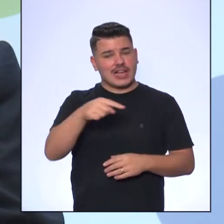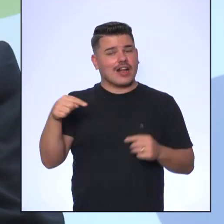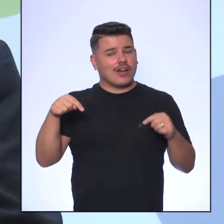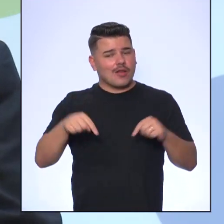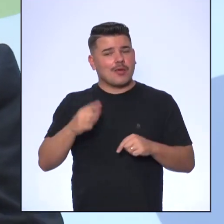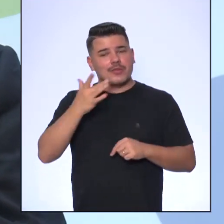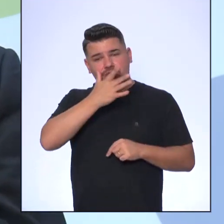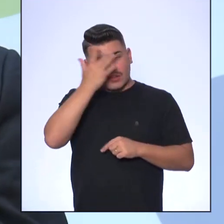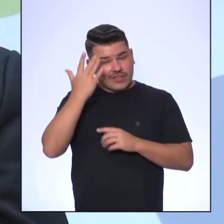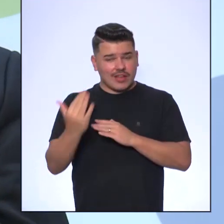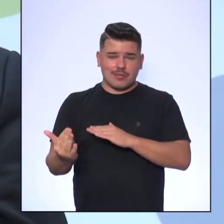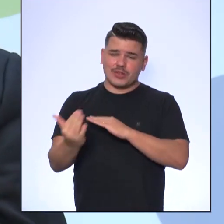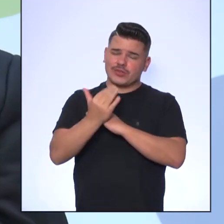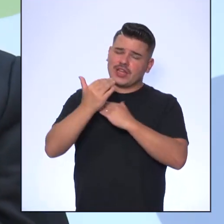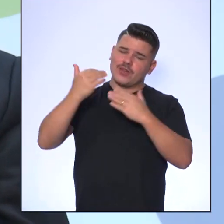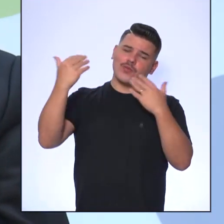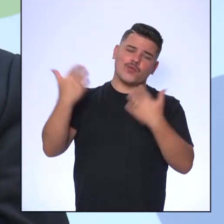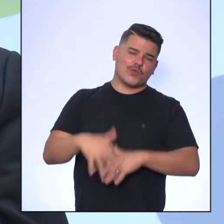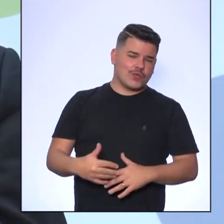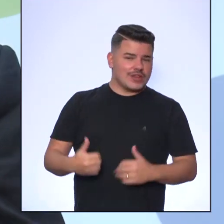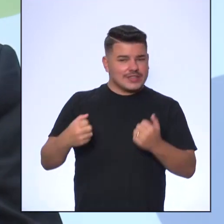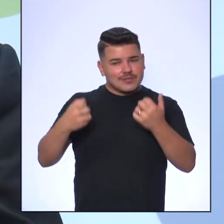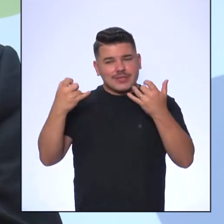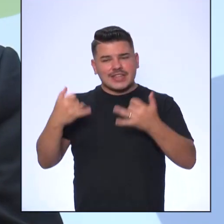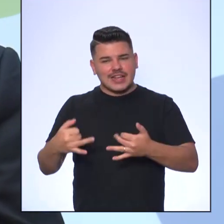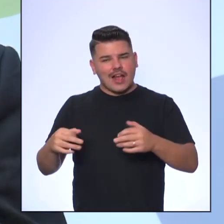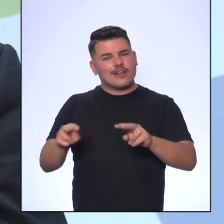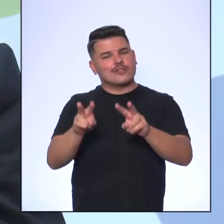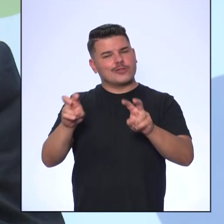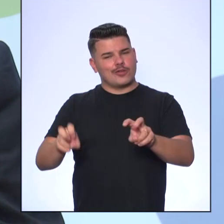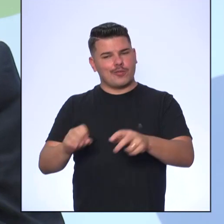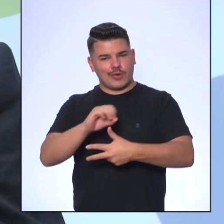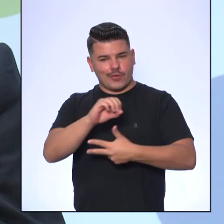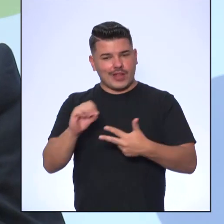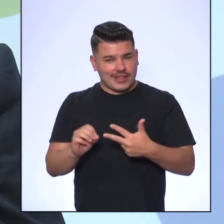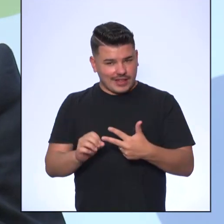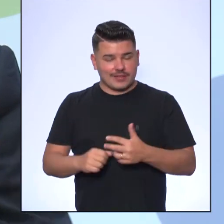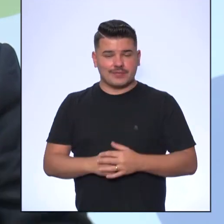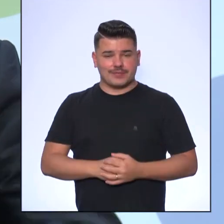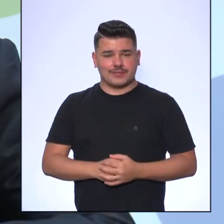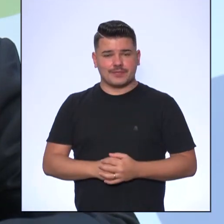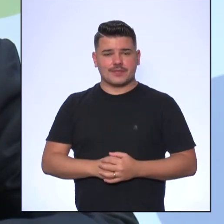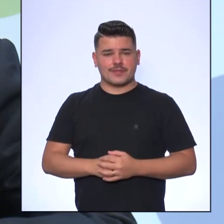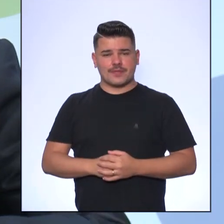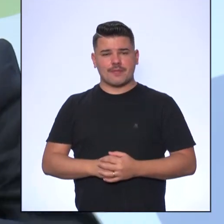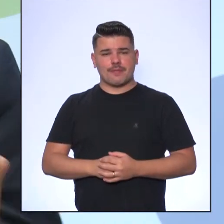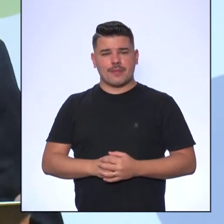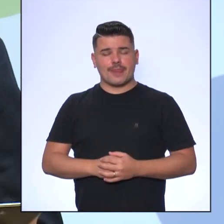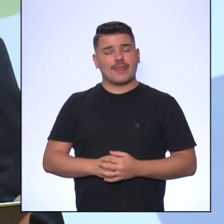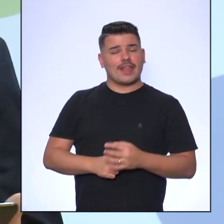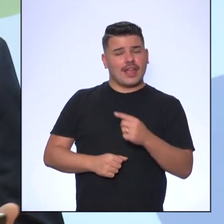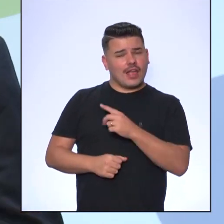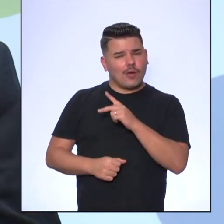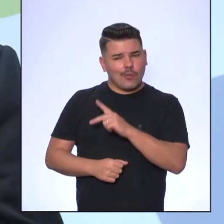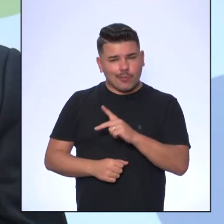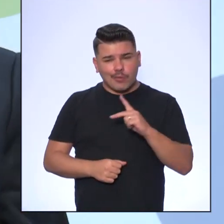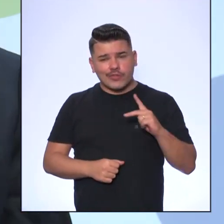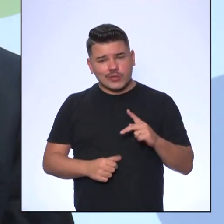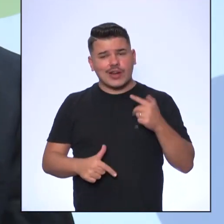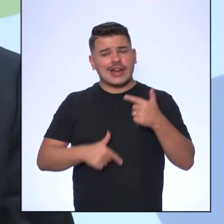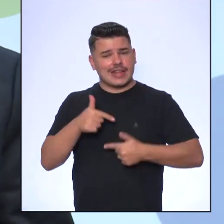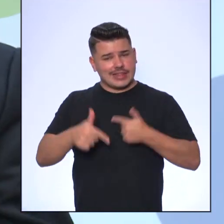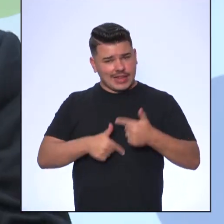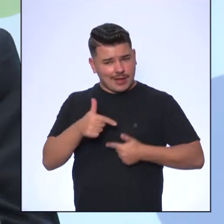que vai me ajudar muito a falar sobre Enem, que ele é um professor que trabalha